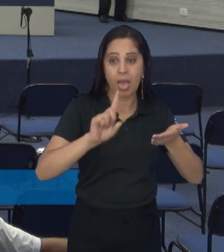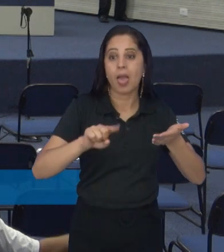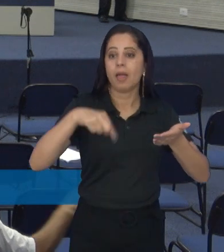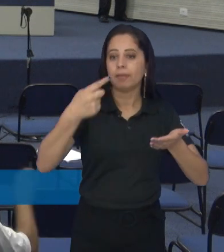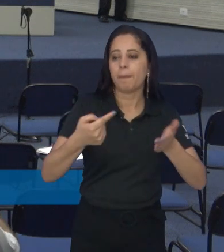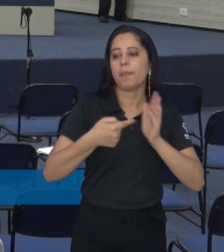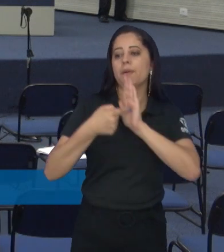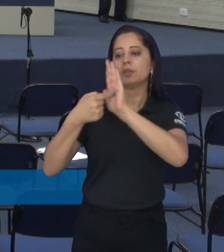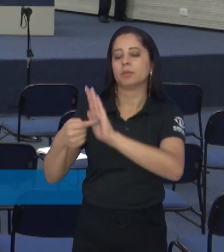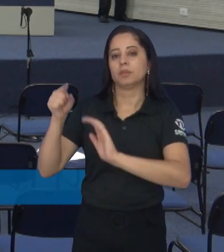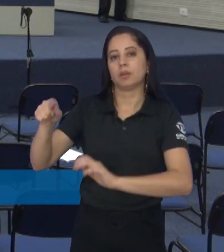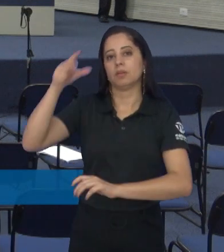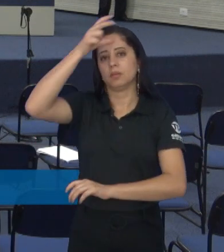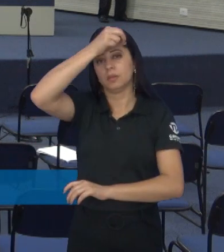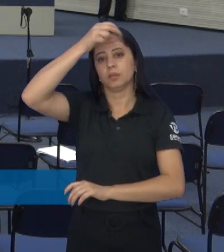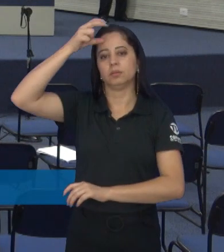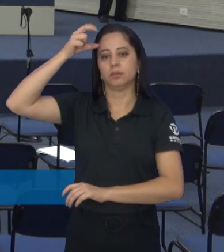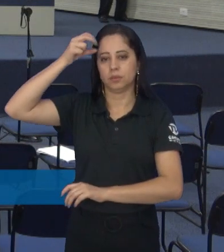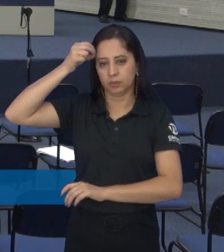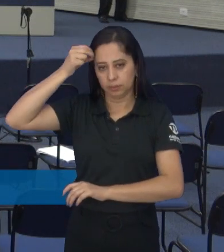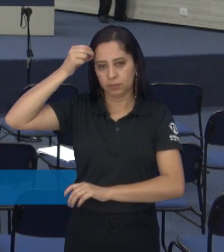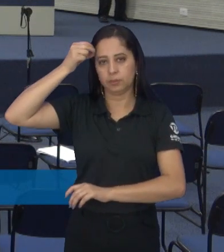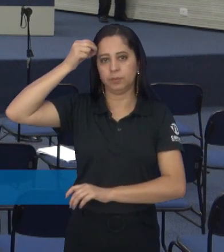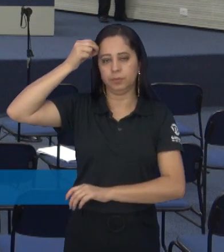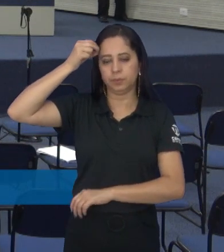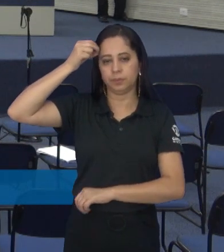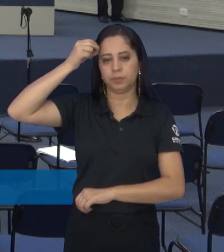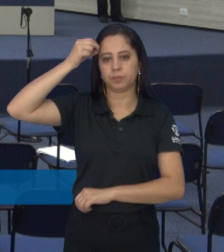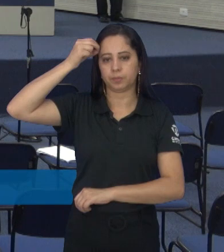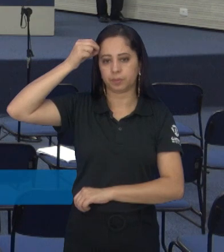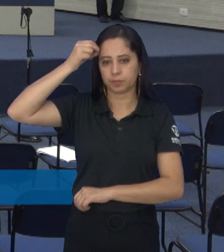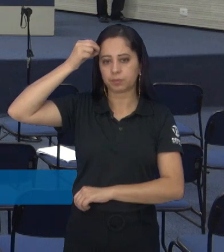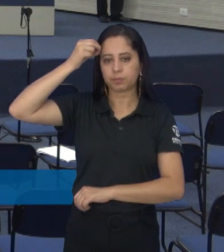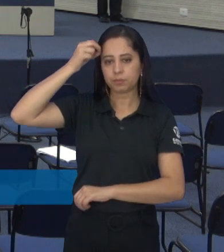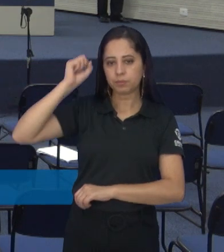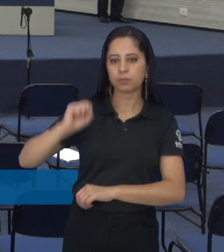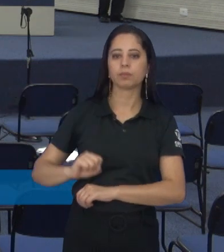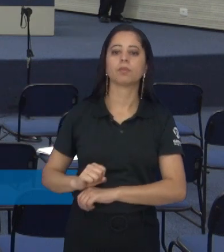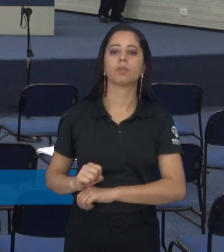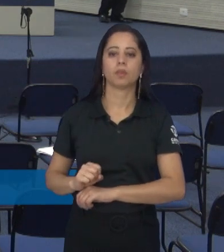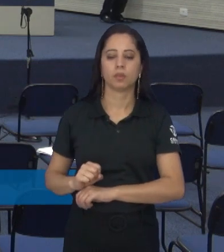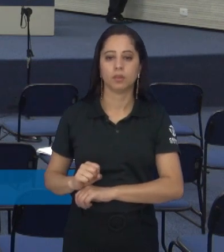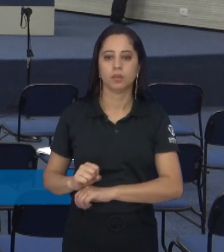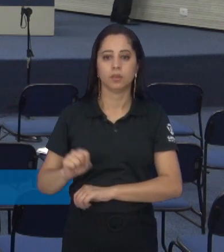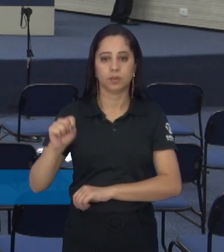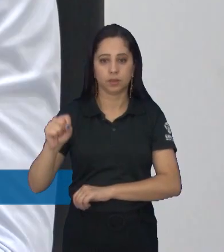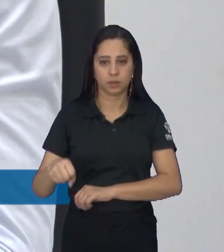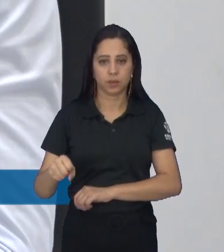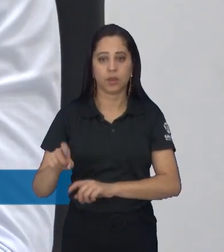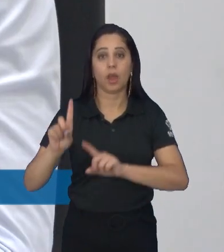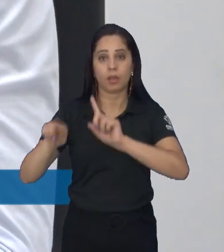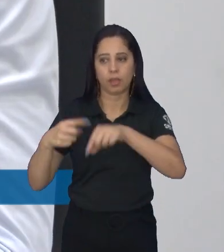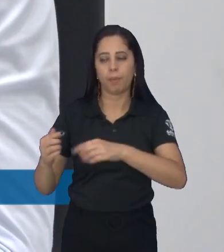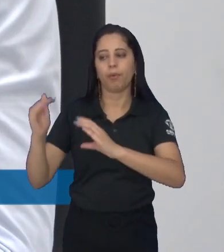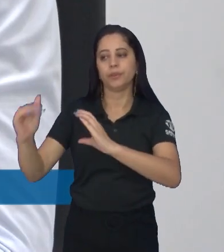vão analisar todas as sugestões as pontuações que foram feitas Tá certo vai devolver para